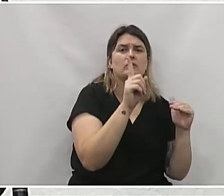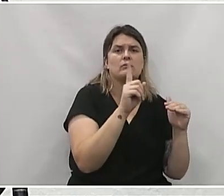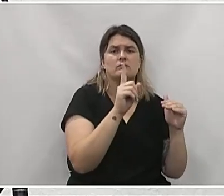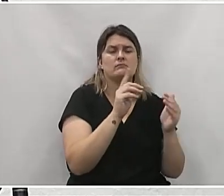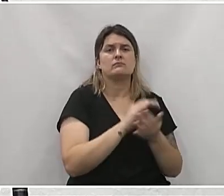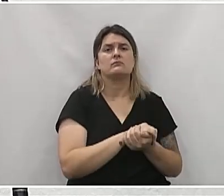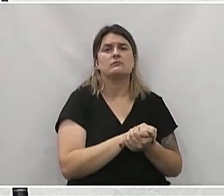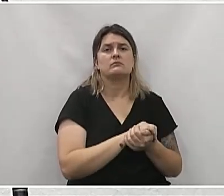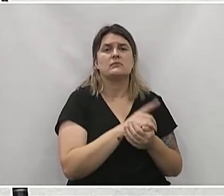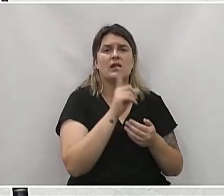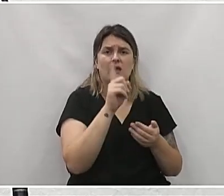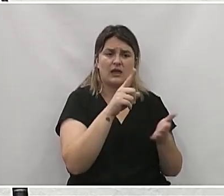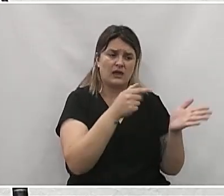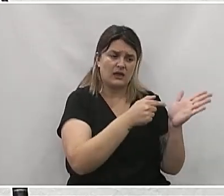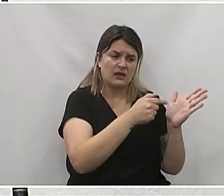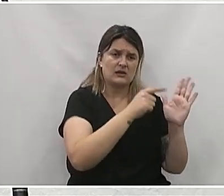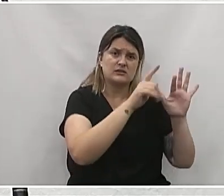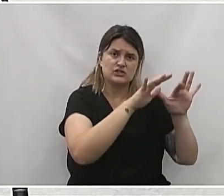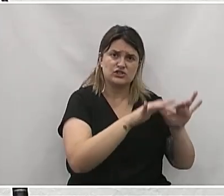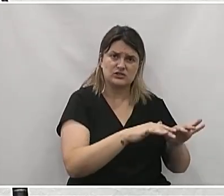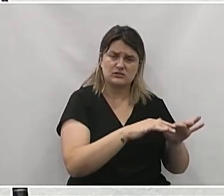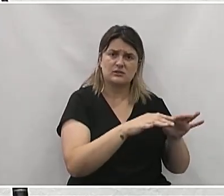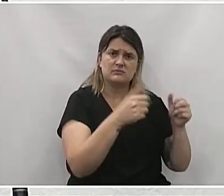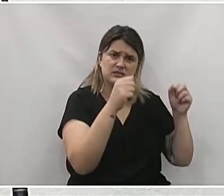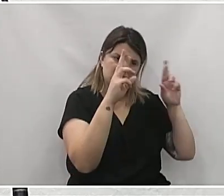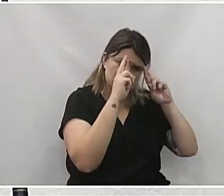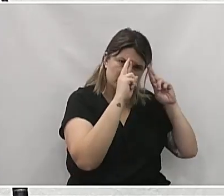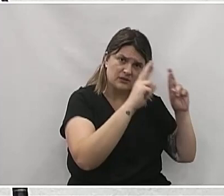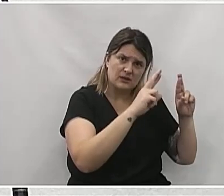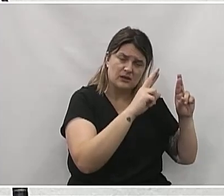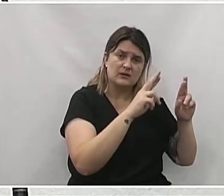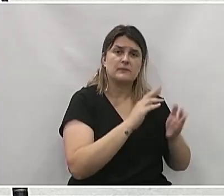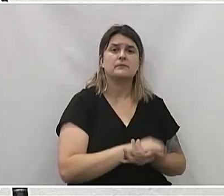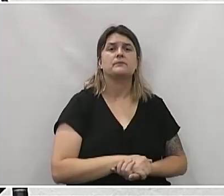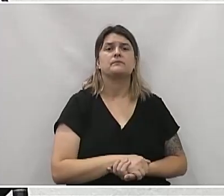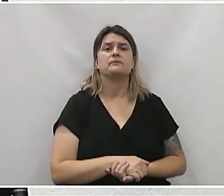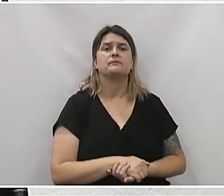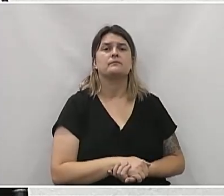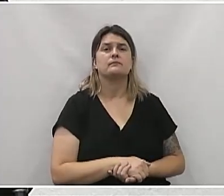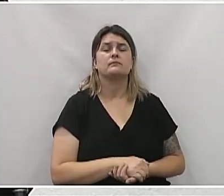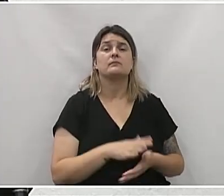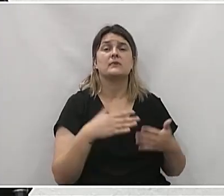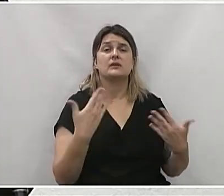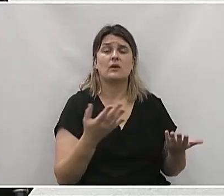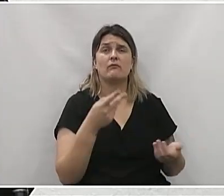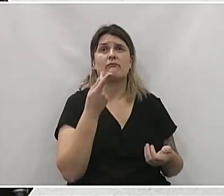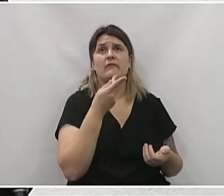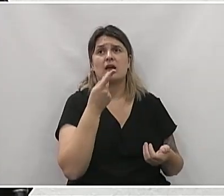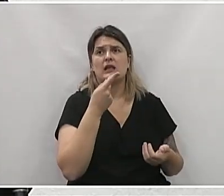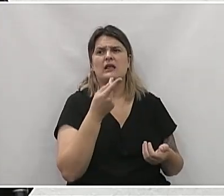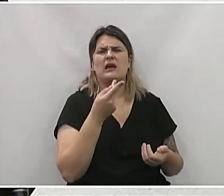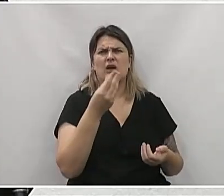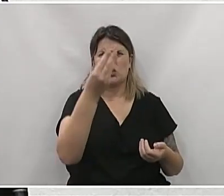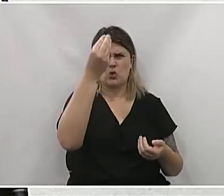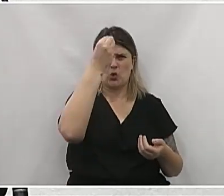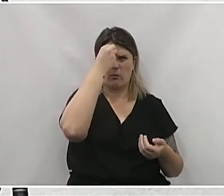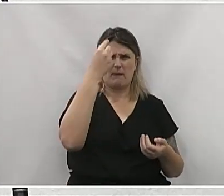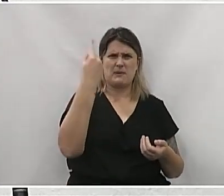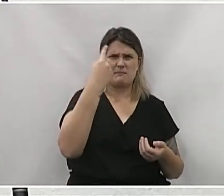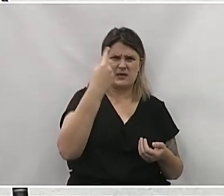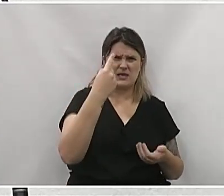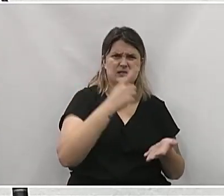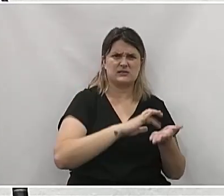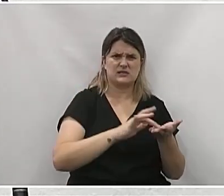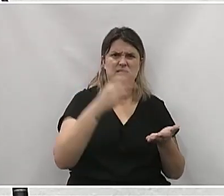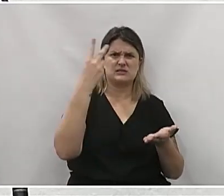que lhe convém, é na forma como está escrita. Se é um regimento interno, tem que ser seguido. Então, quando joga a culpa no primeiro secretário e